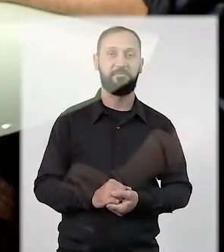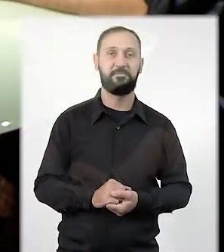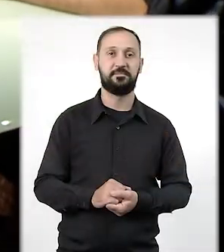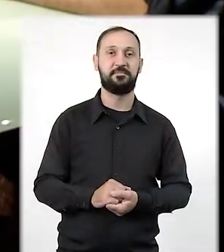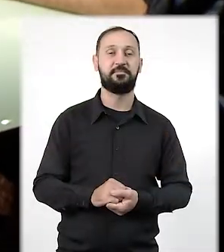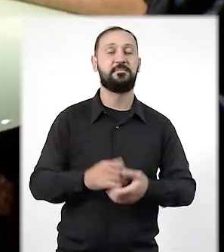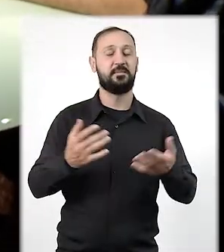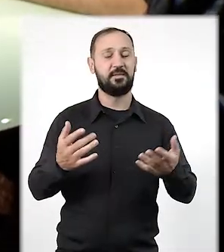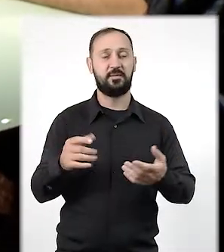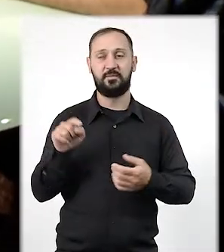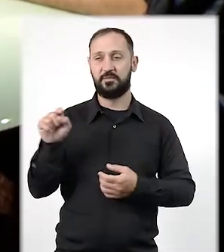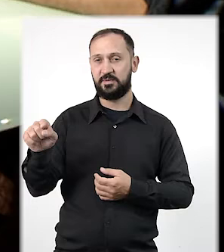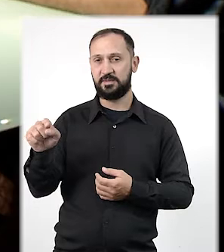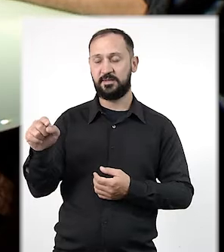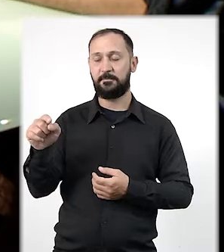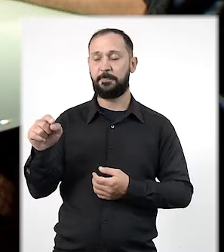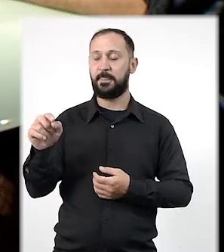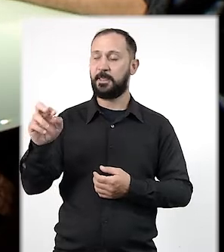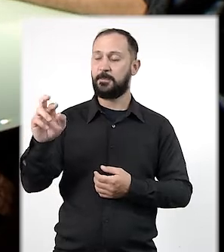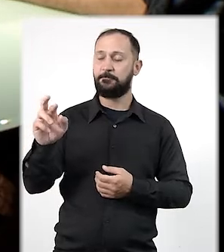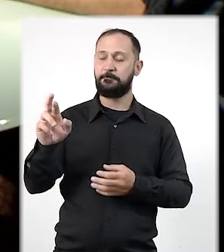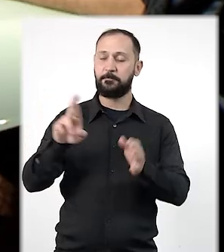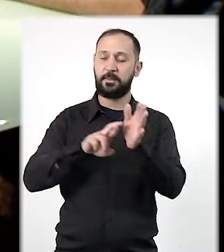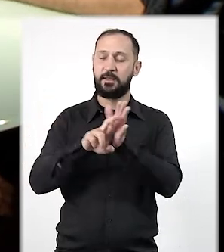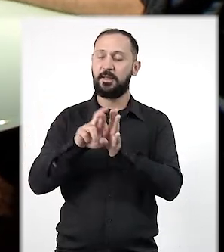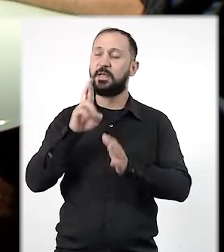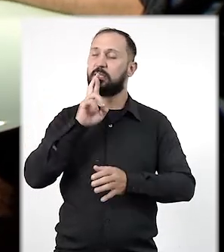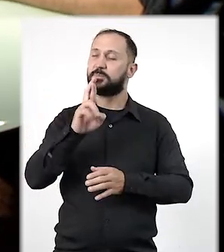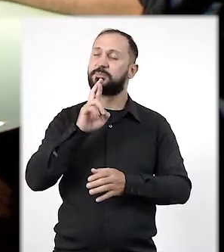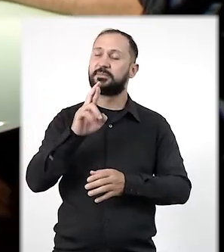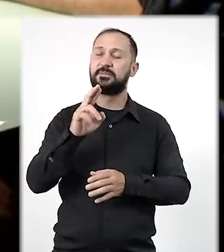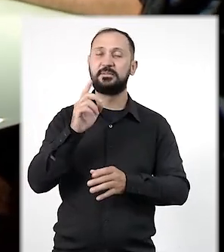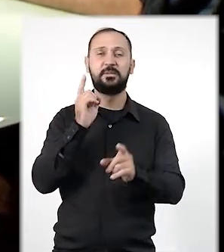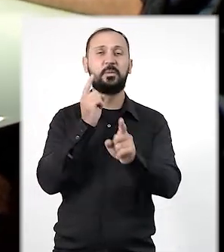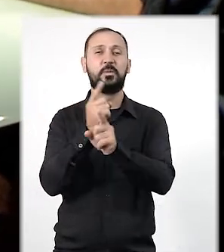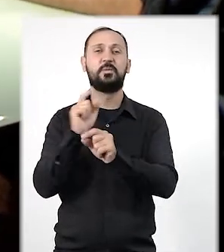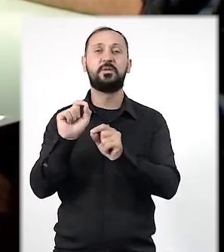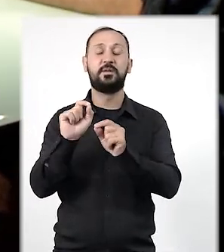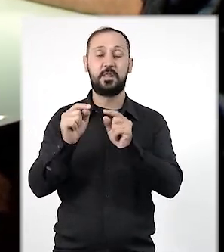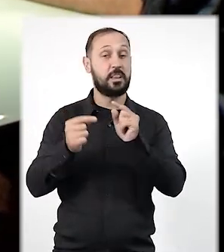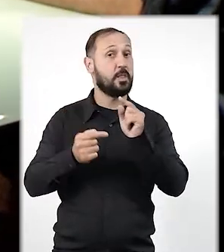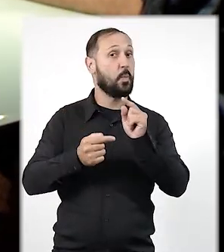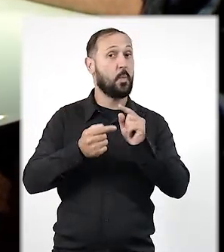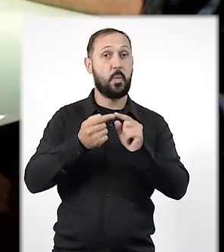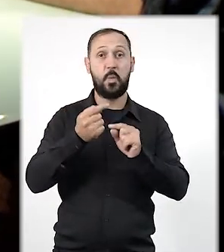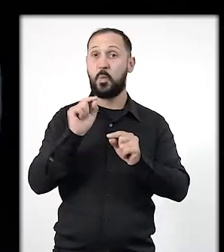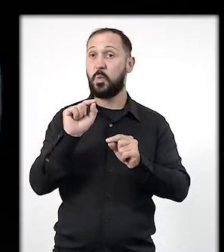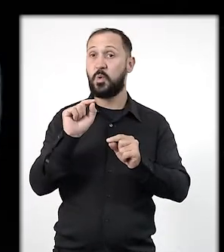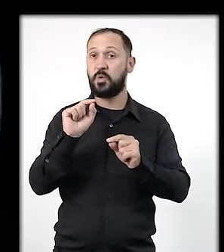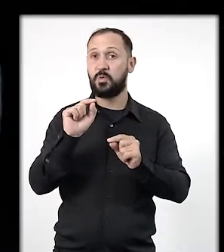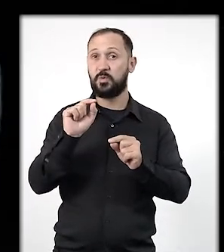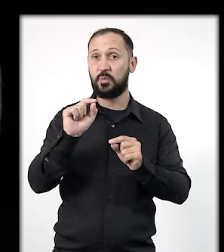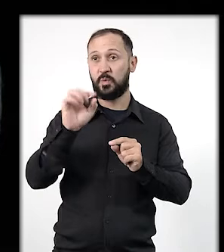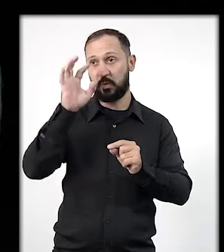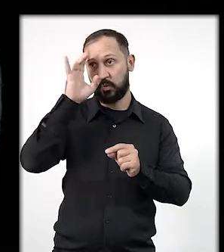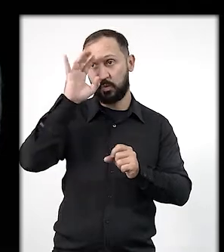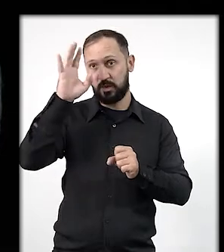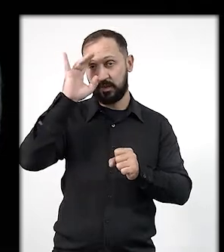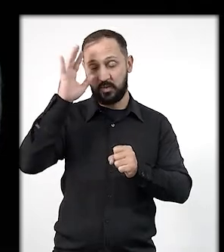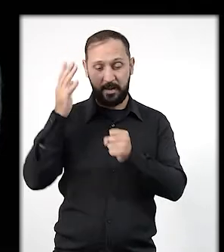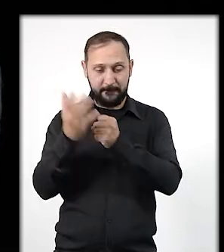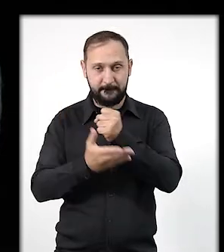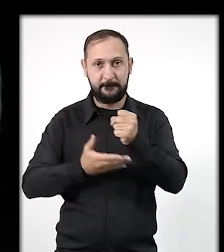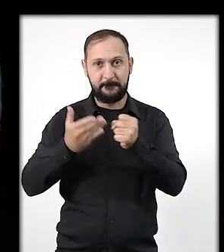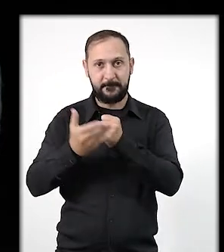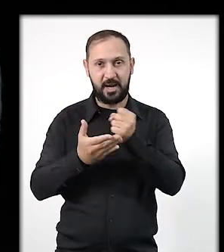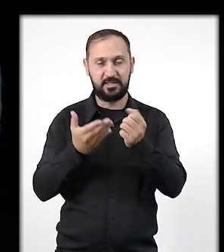Bom, Fabiano, você encontrou resultados na sua pesquisa que eles discordaram do referencial teórico que você usou para dar